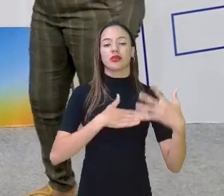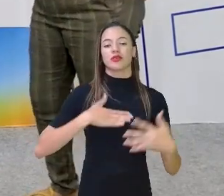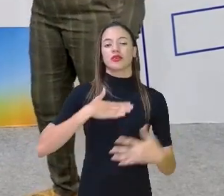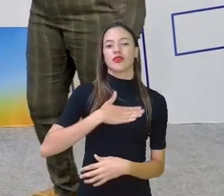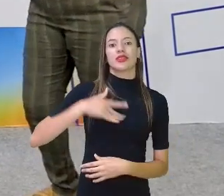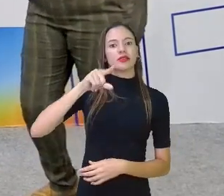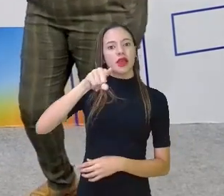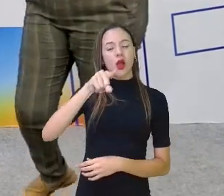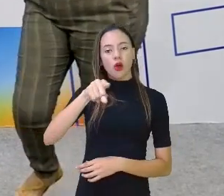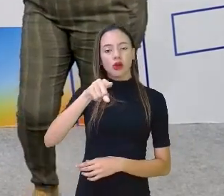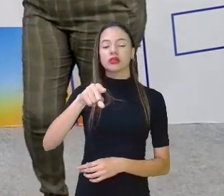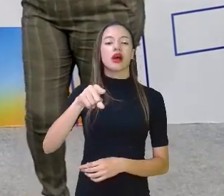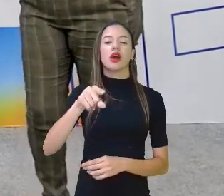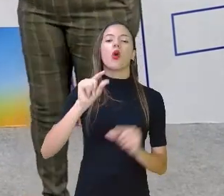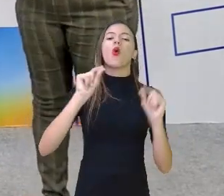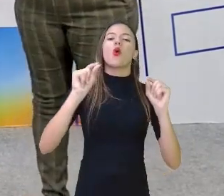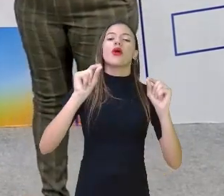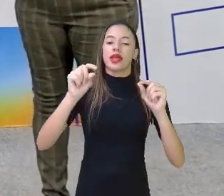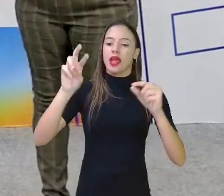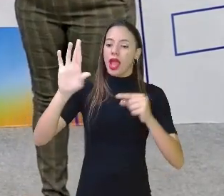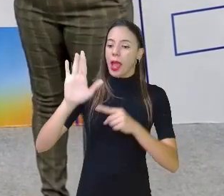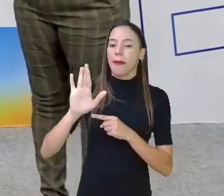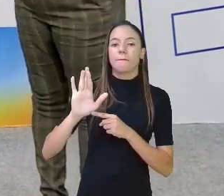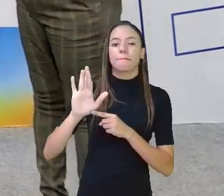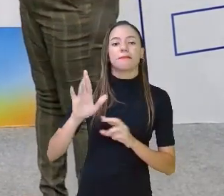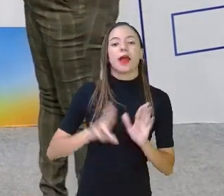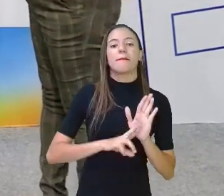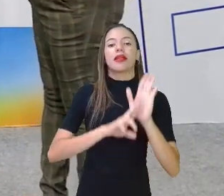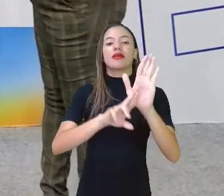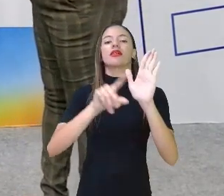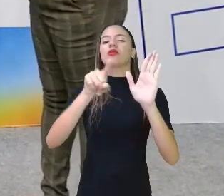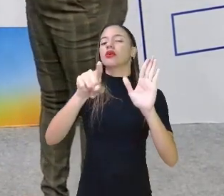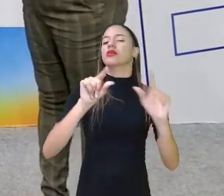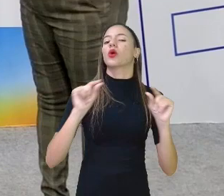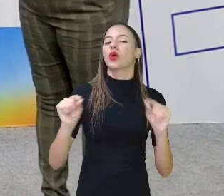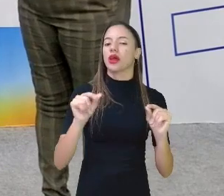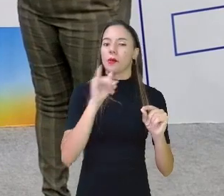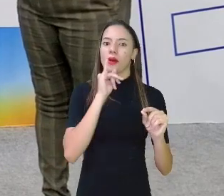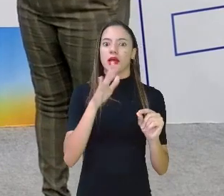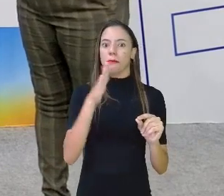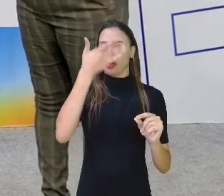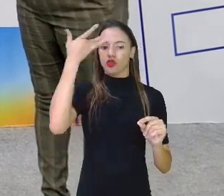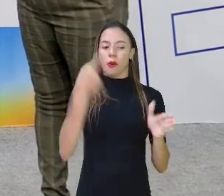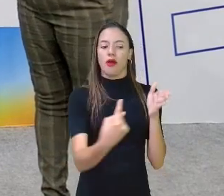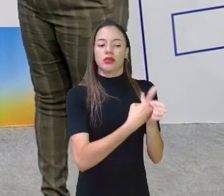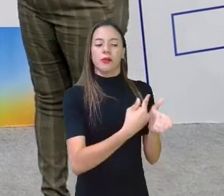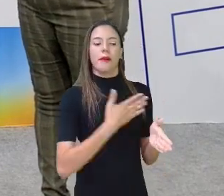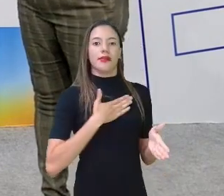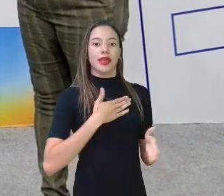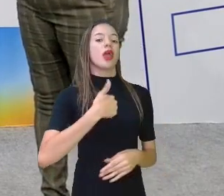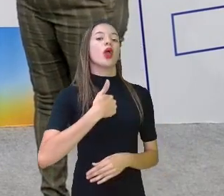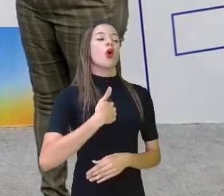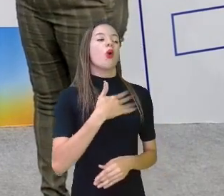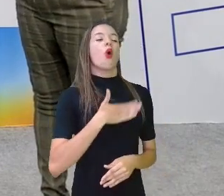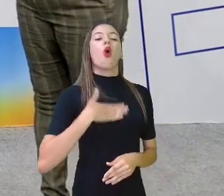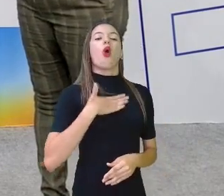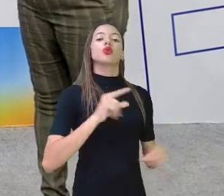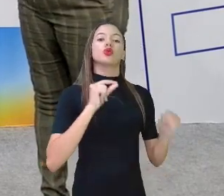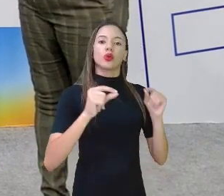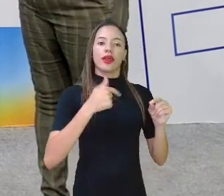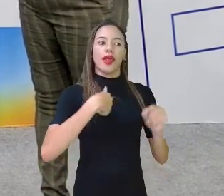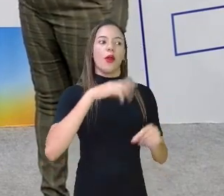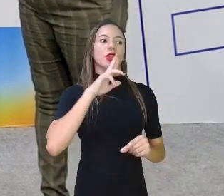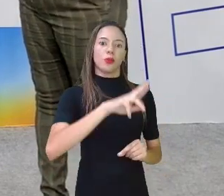representa? O que é o teu perfil? Se alguém pergunta para mim o que é que eu gosto, a primeira das coisas seria